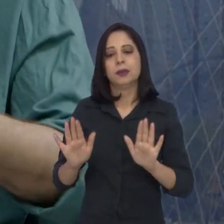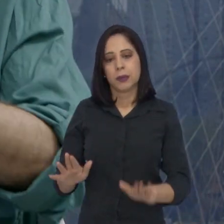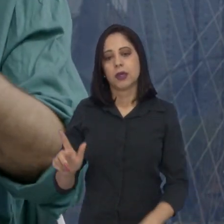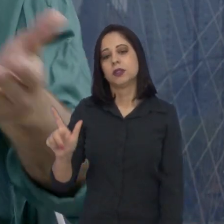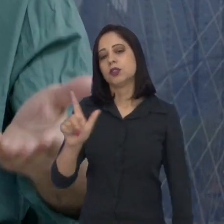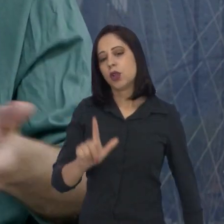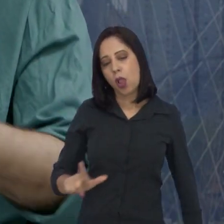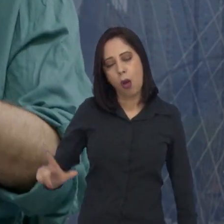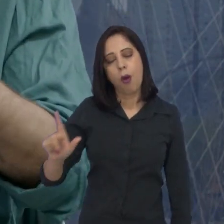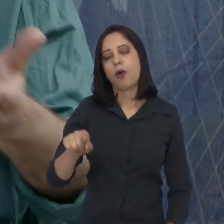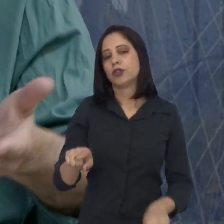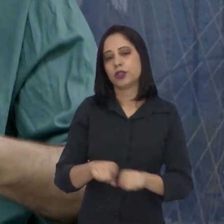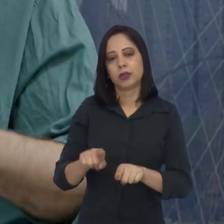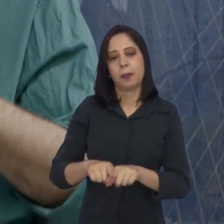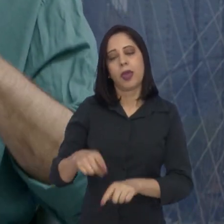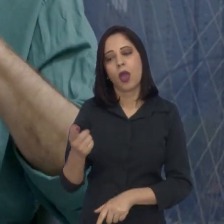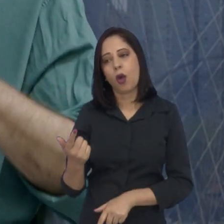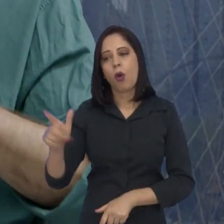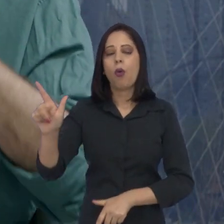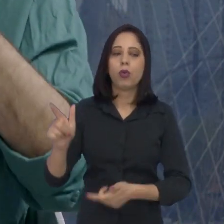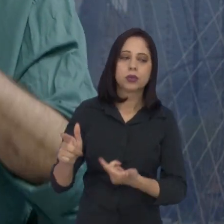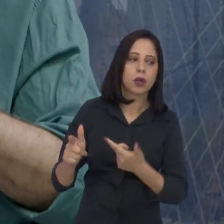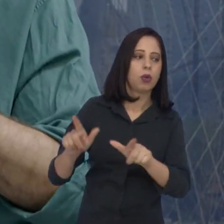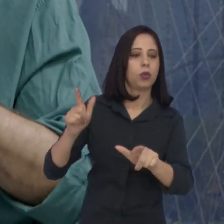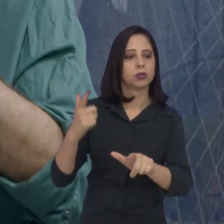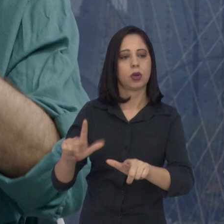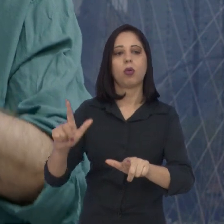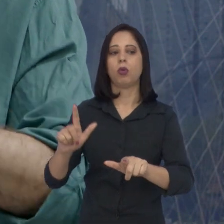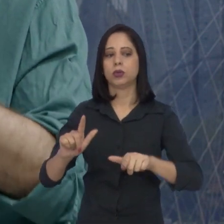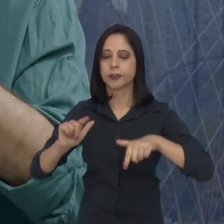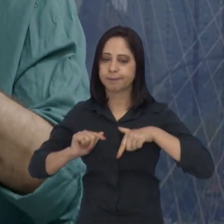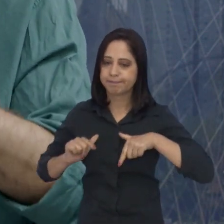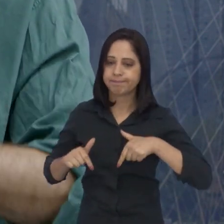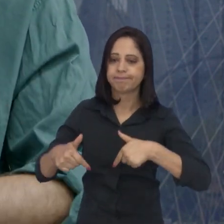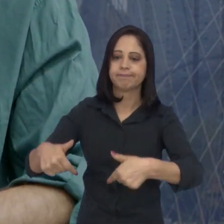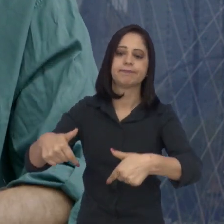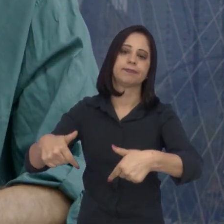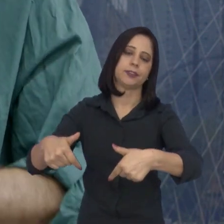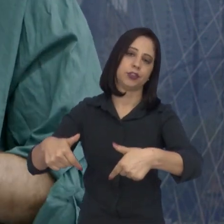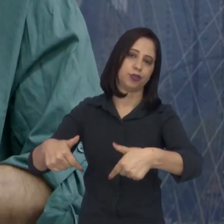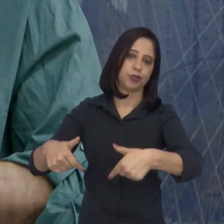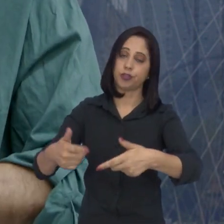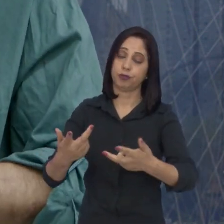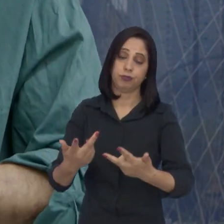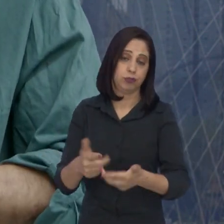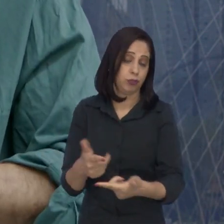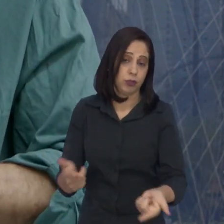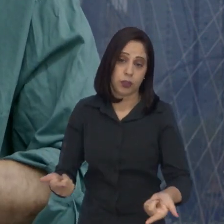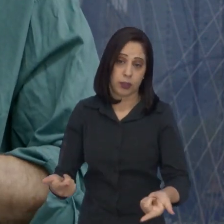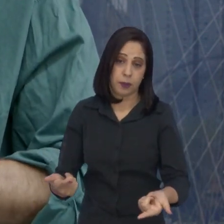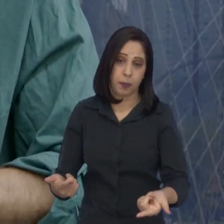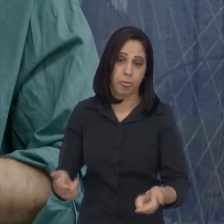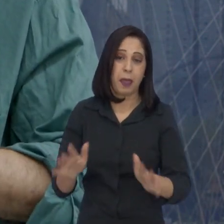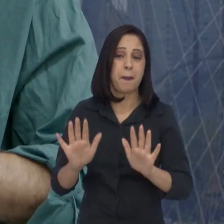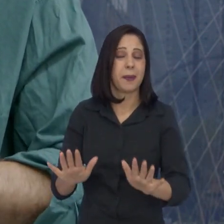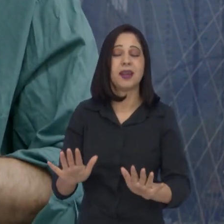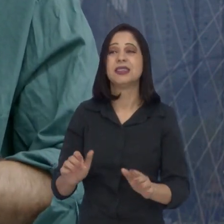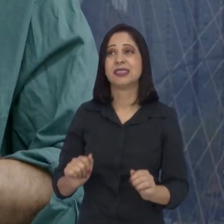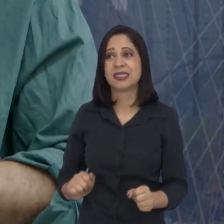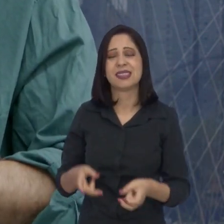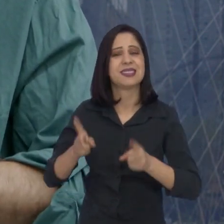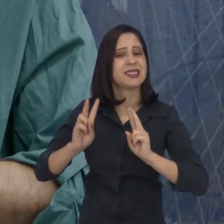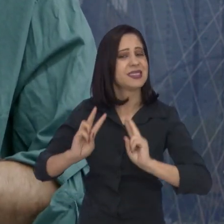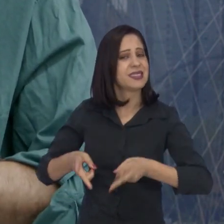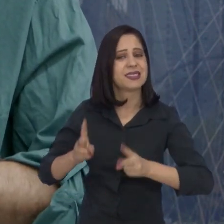outras políticas vão derivar dessa nossa inconstância. Mas há uma coisa, é claro que